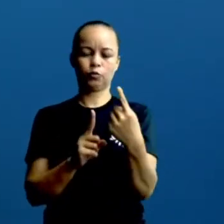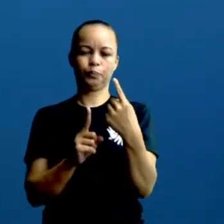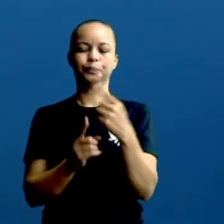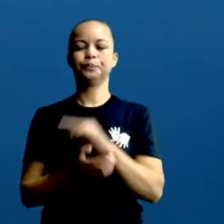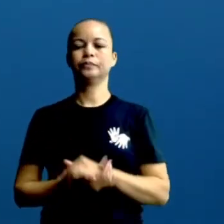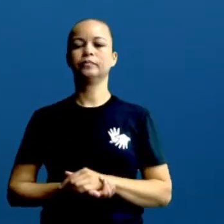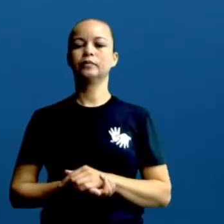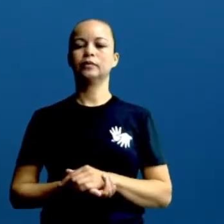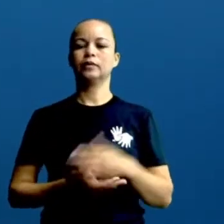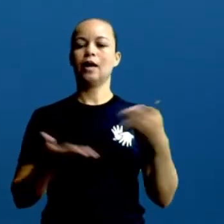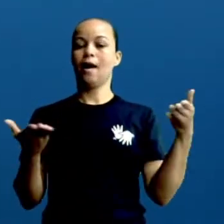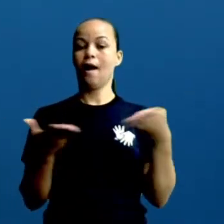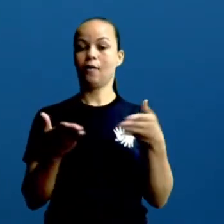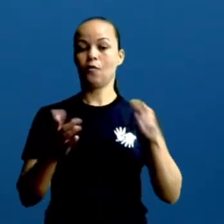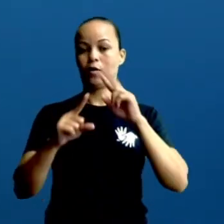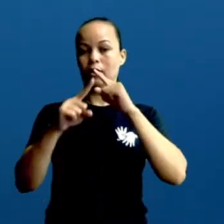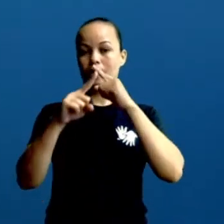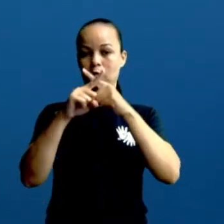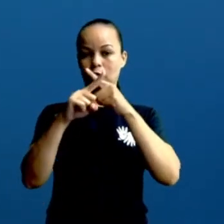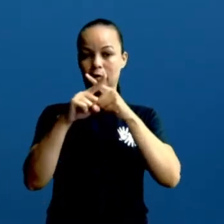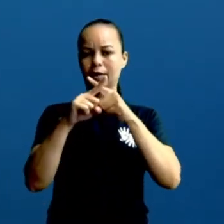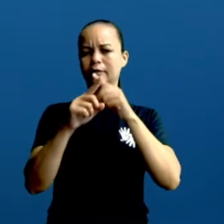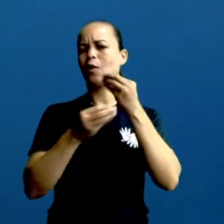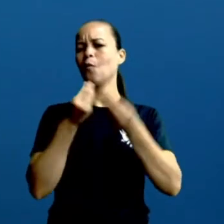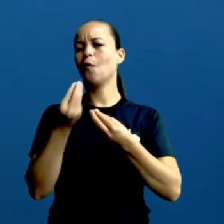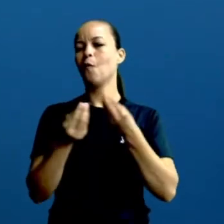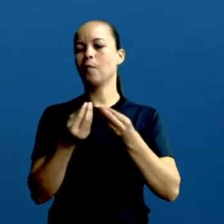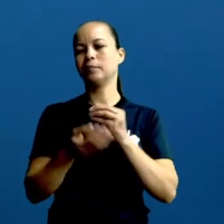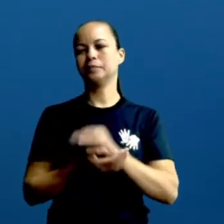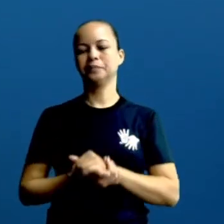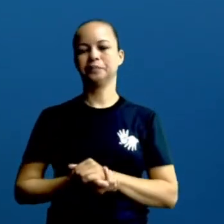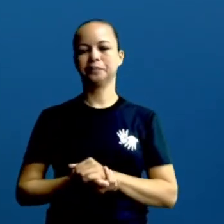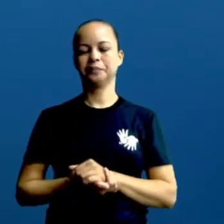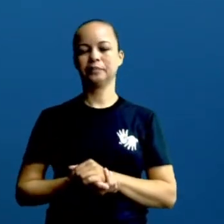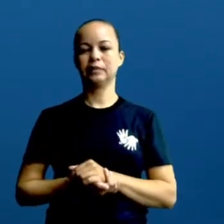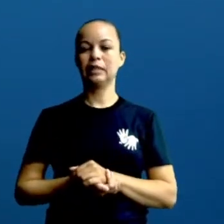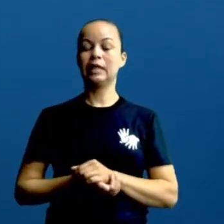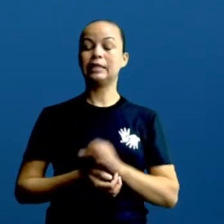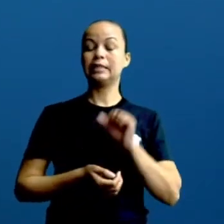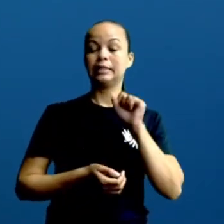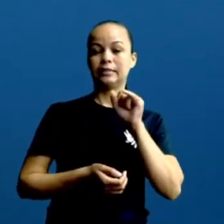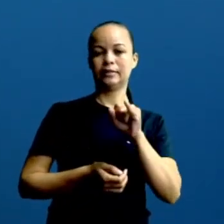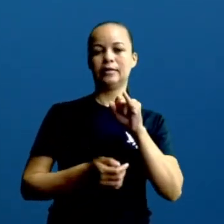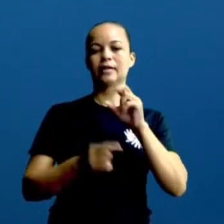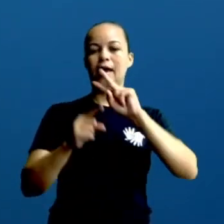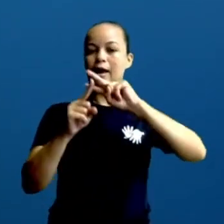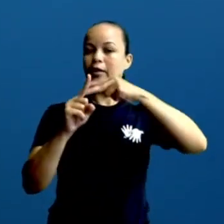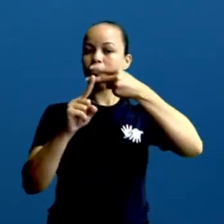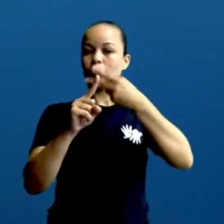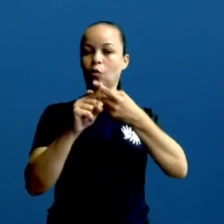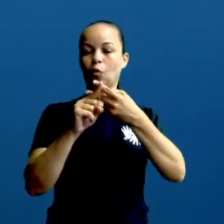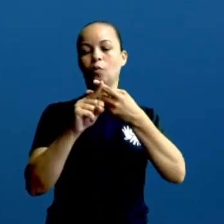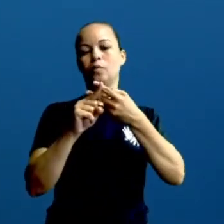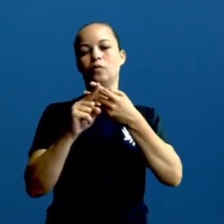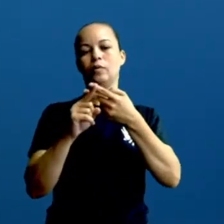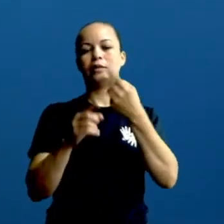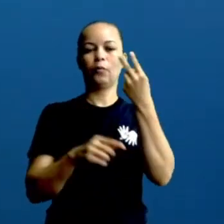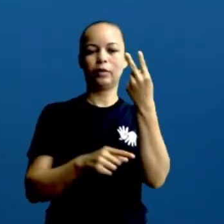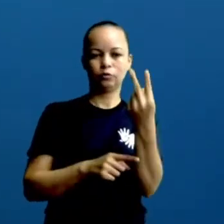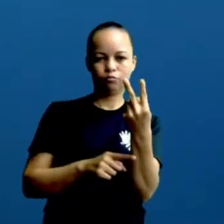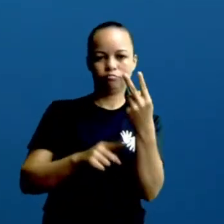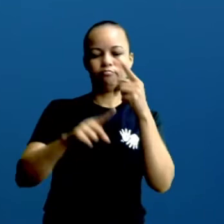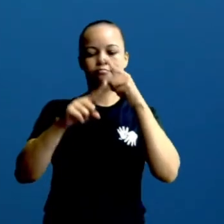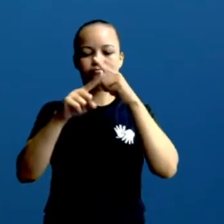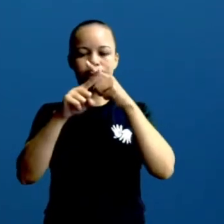agora na multiplicação como é que fica se é o dobro Então são duas